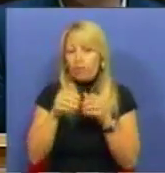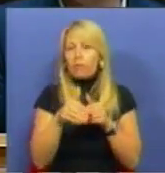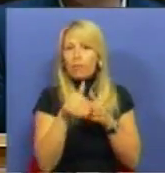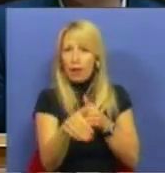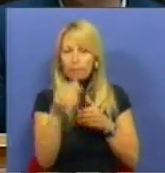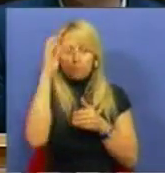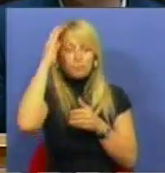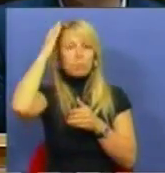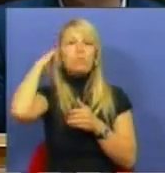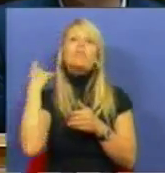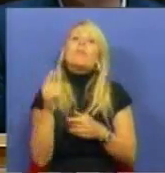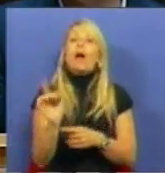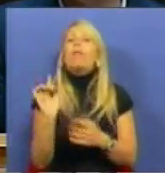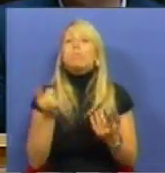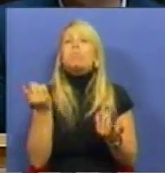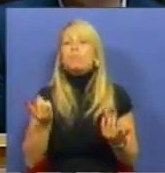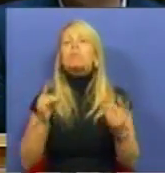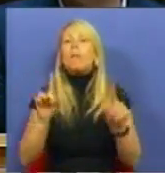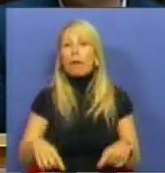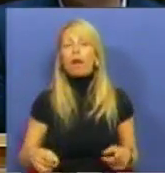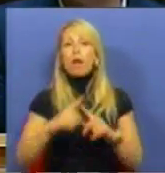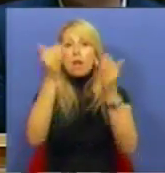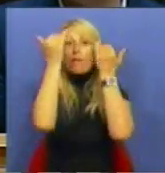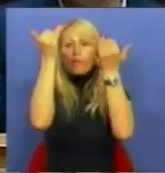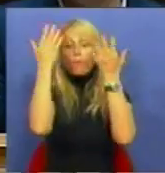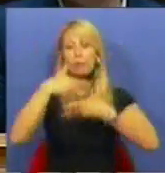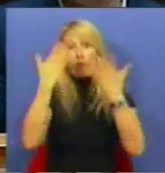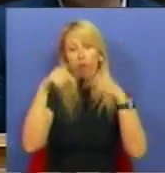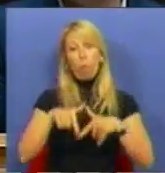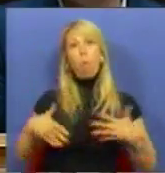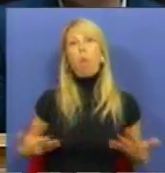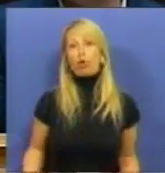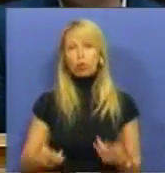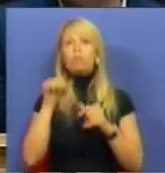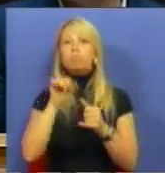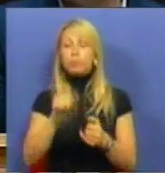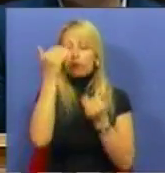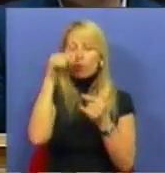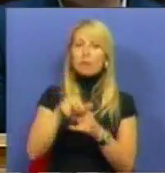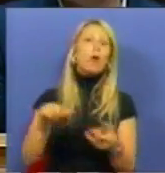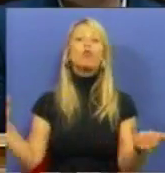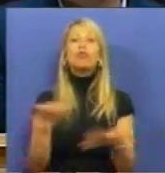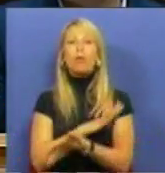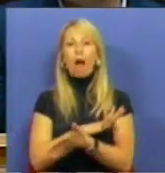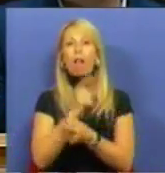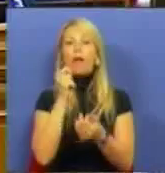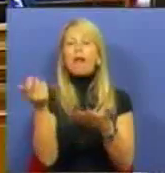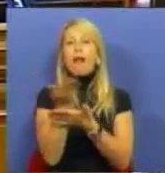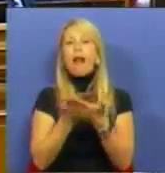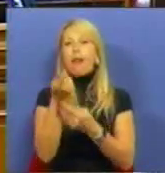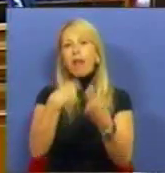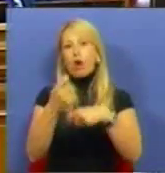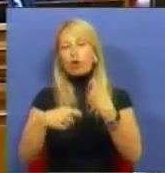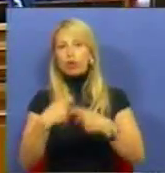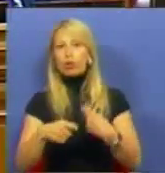Aliás, a notícia do dia será certamente a notícia que saiu no Jornal de Negócios e que dá conta de